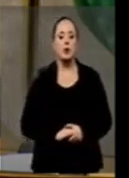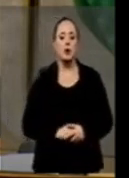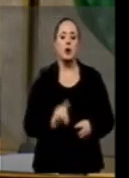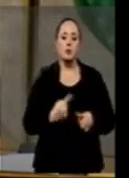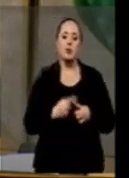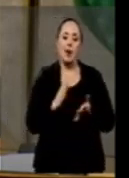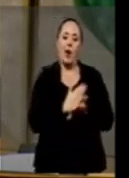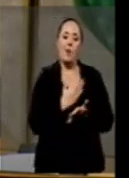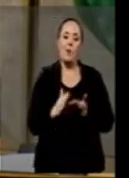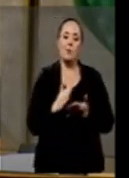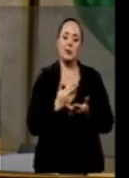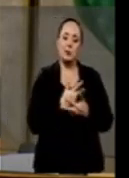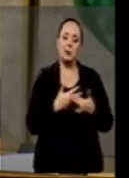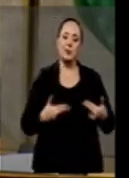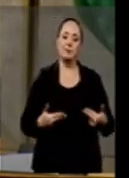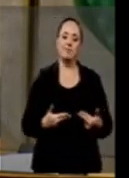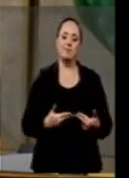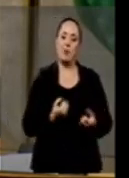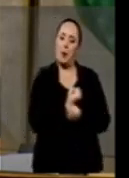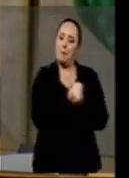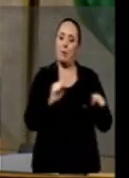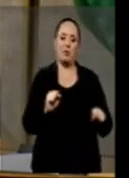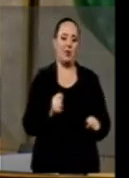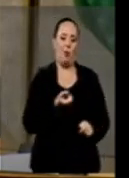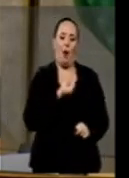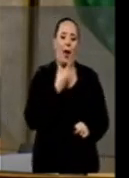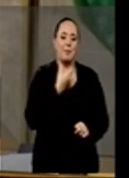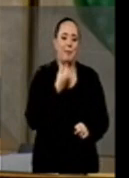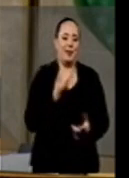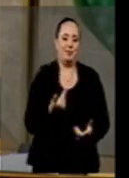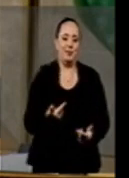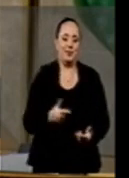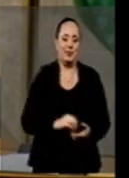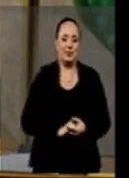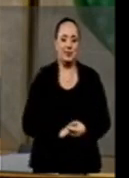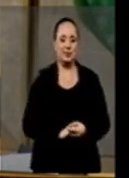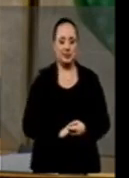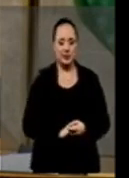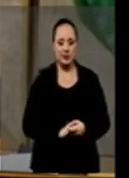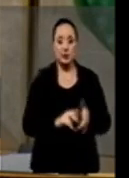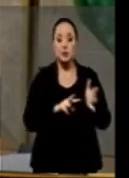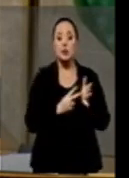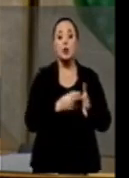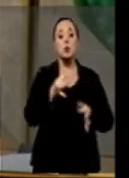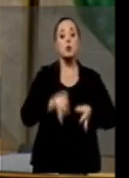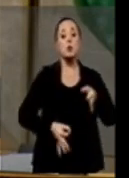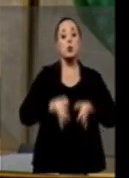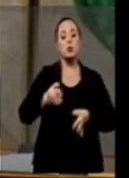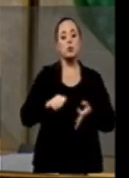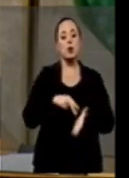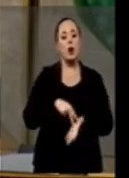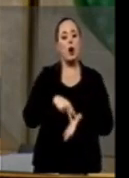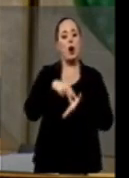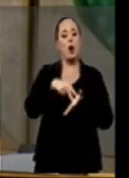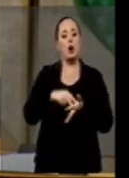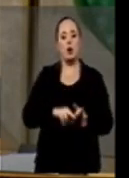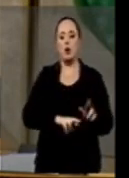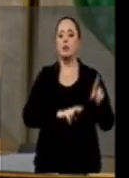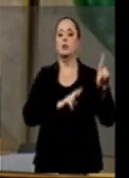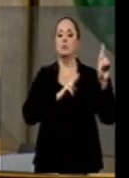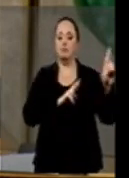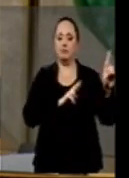irremediáveis para fazer justiça precisamos firmar precisamos firmar nos dá esperança